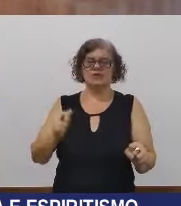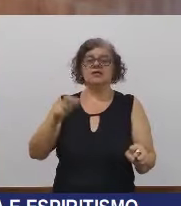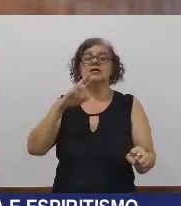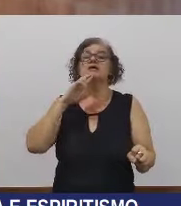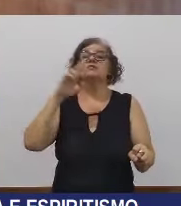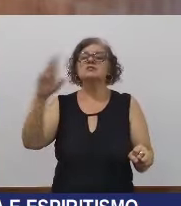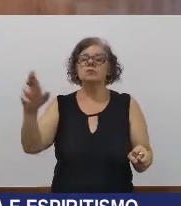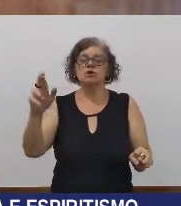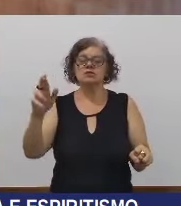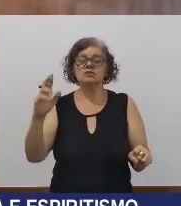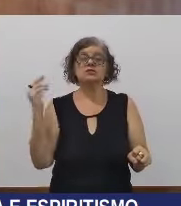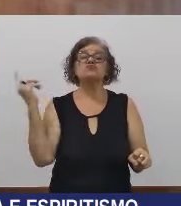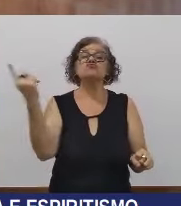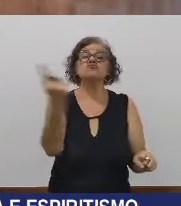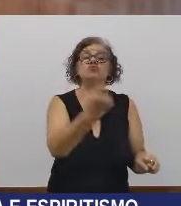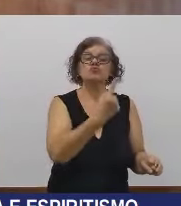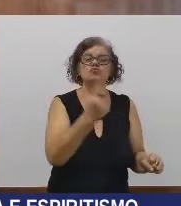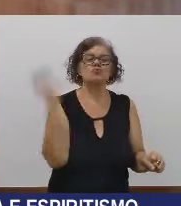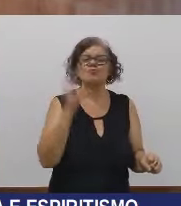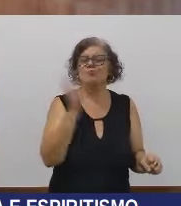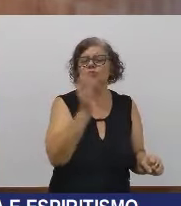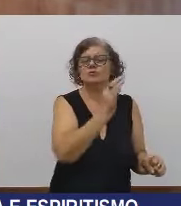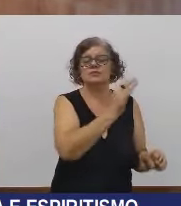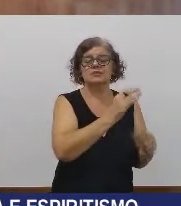respostas muito mais rápidas das coisas.